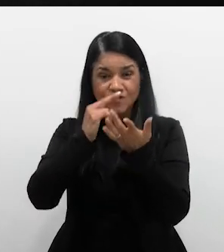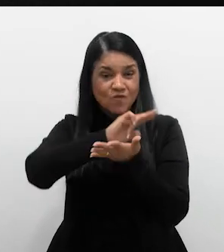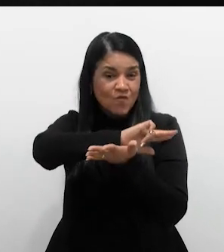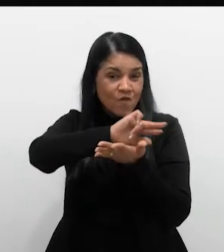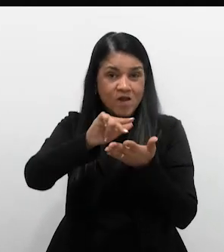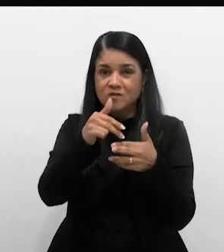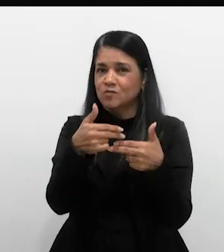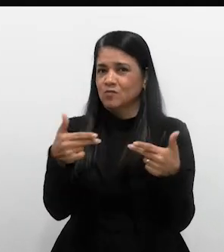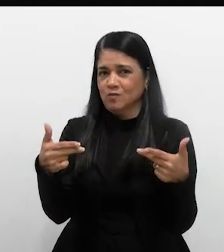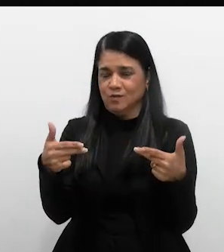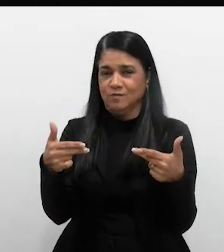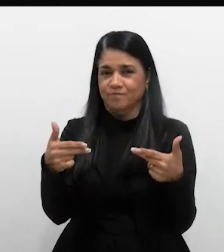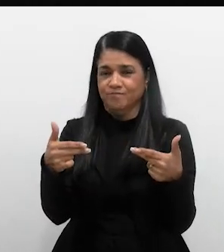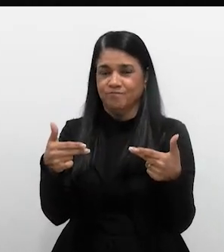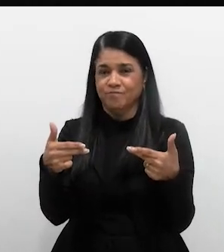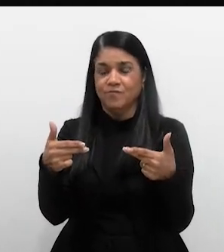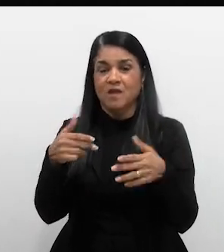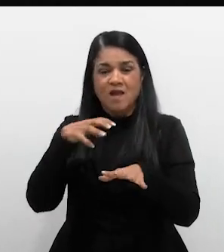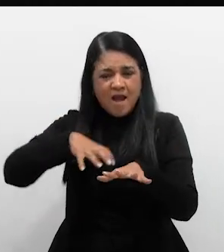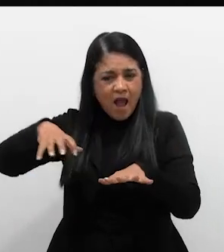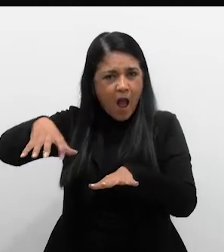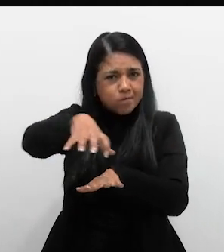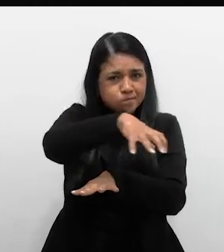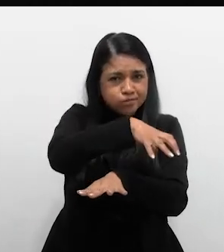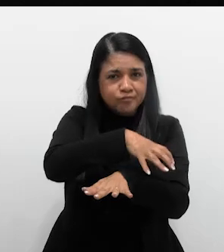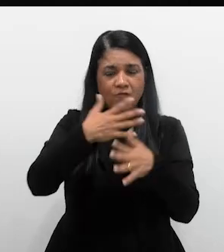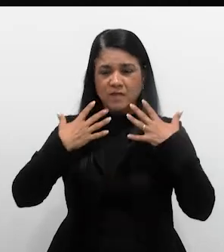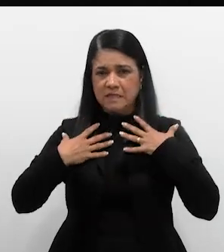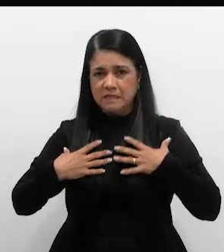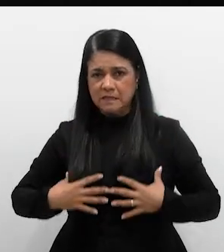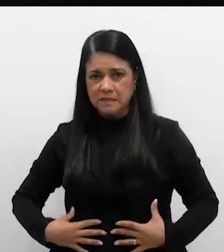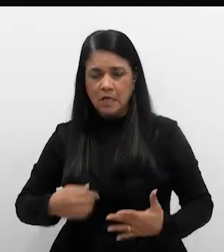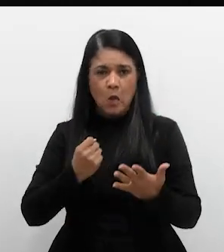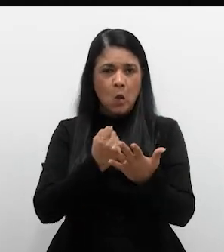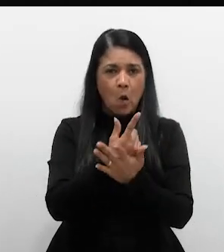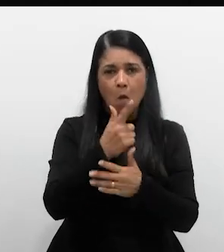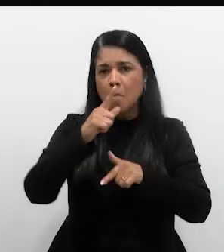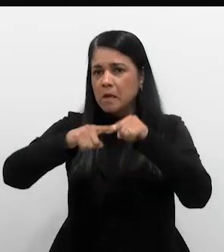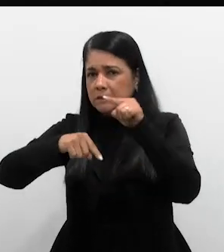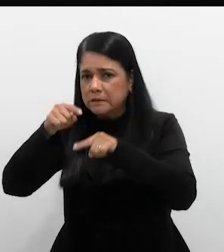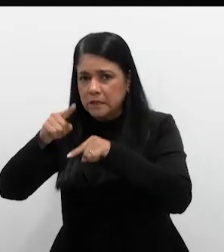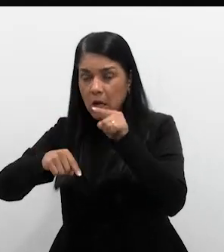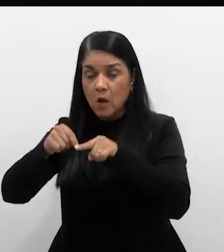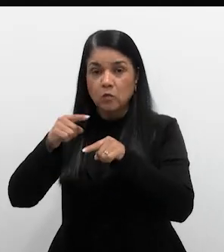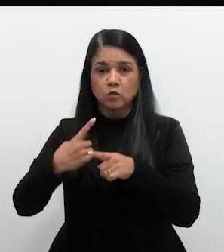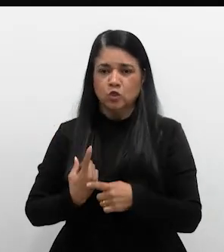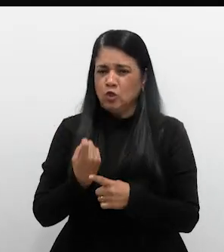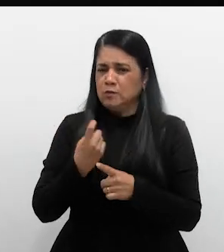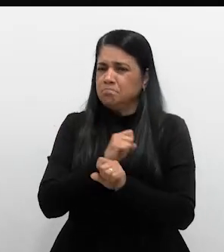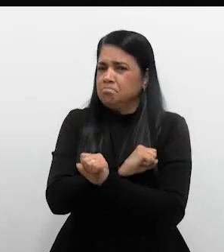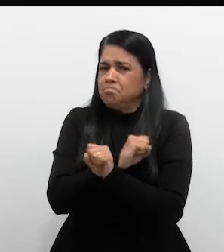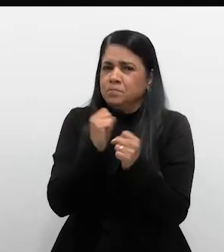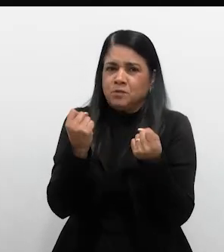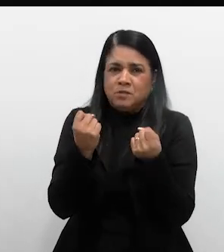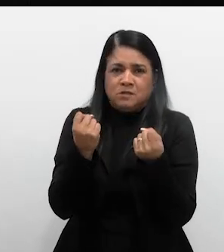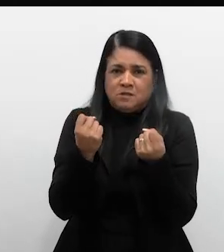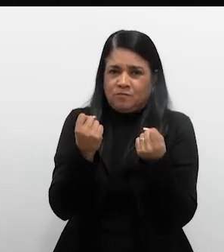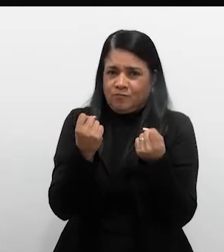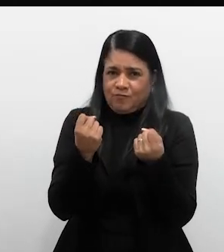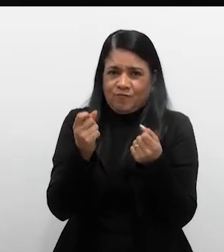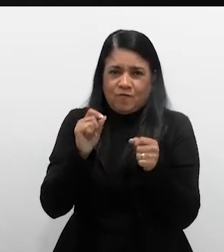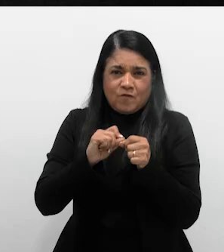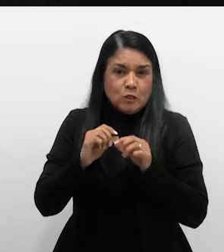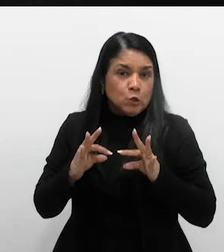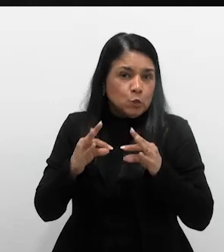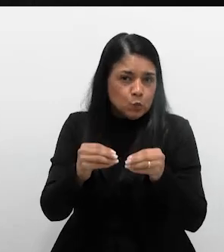conta de muitas coisas ao mesmo tempo. A gente dá conta de carro alegórico, dá conta de fantasia, de compra de material. Então, sozinho você não consegue,